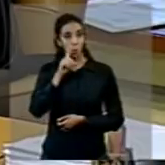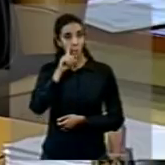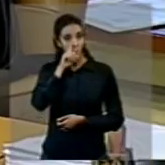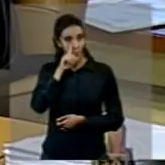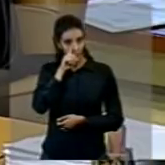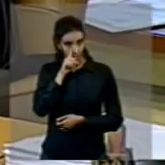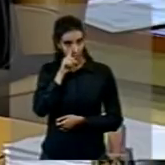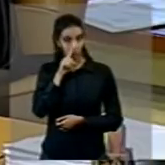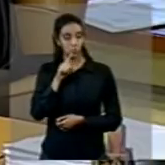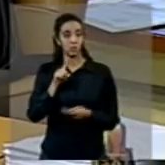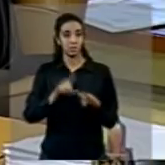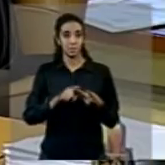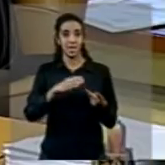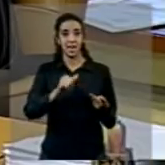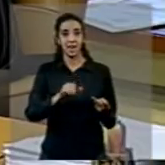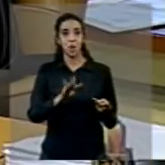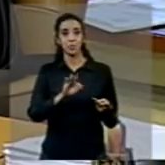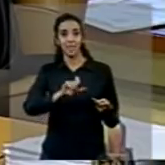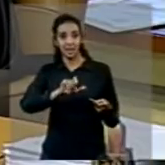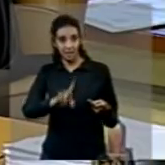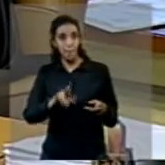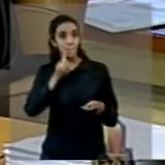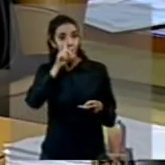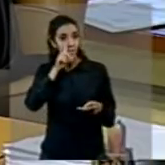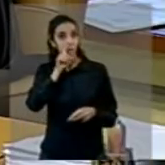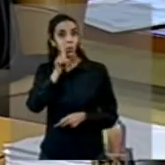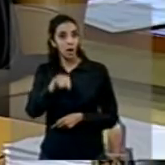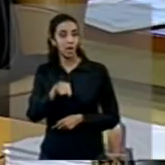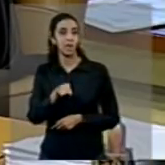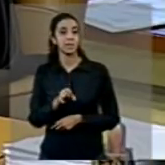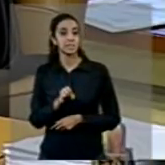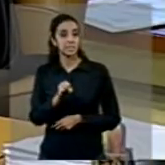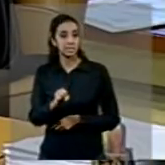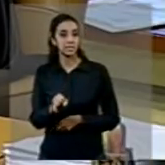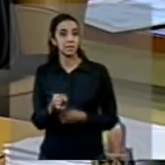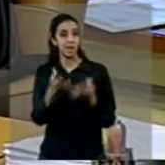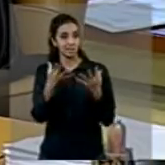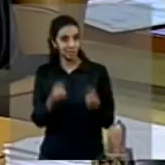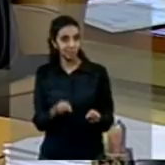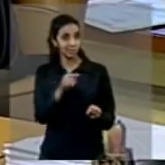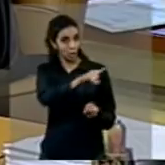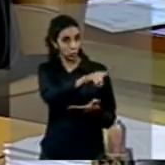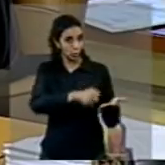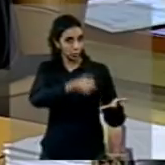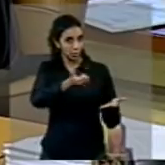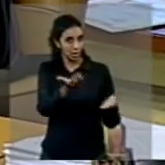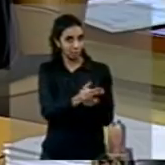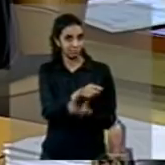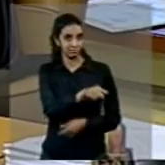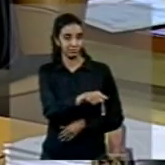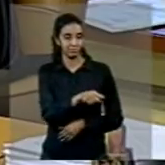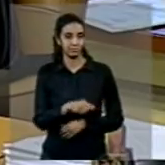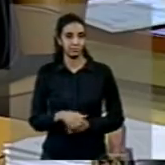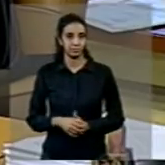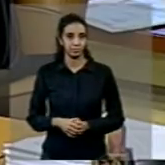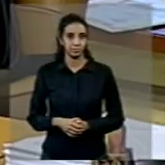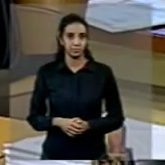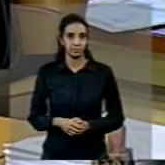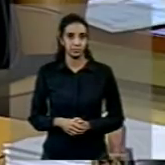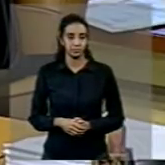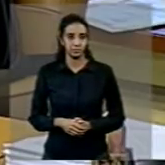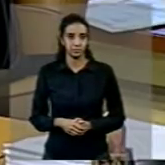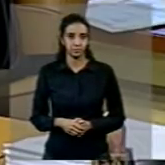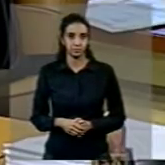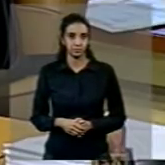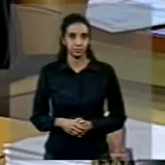na cautelar, é acolher a pretensão deduzida pela inicial, pois acaba-se, na linha